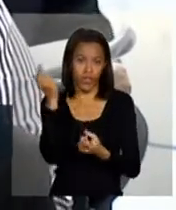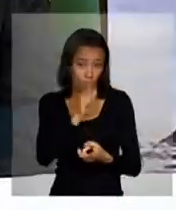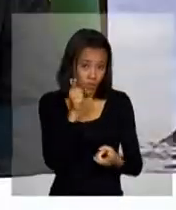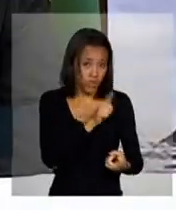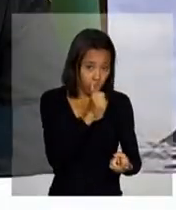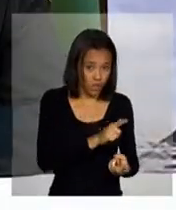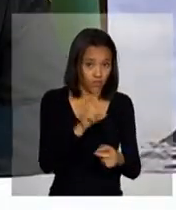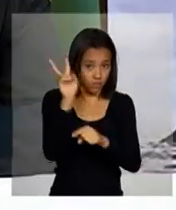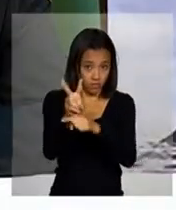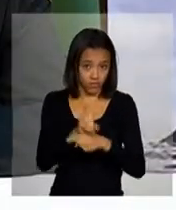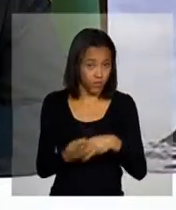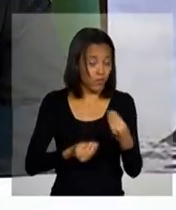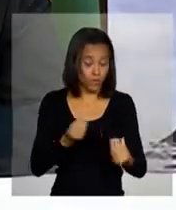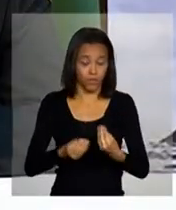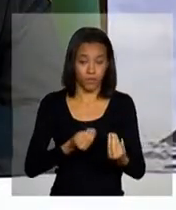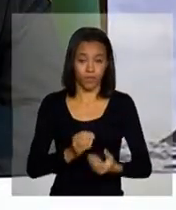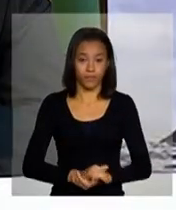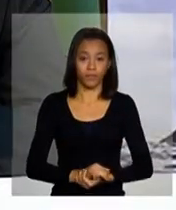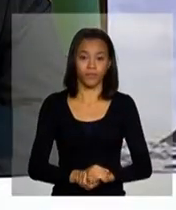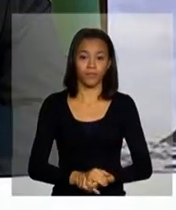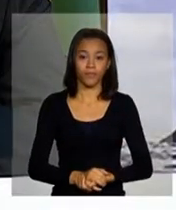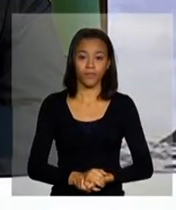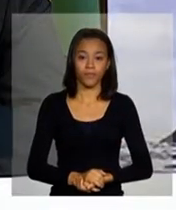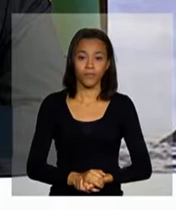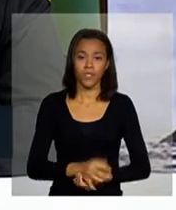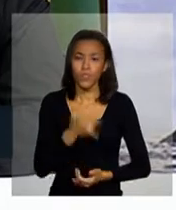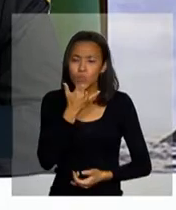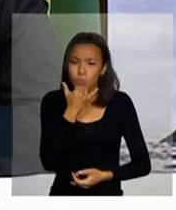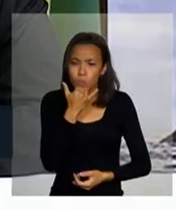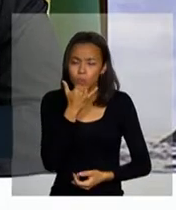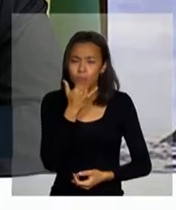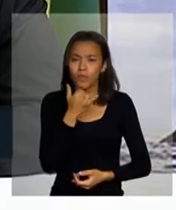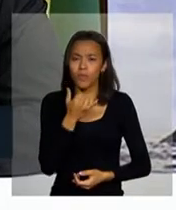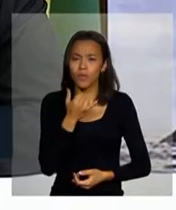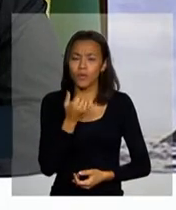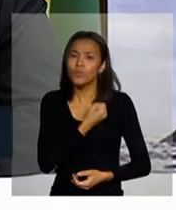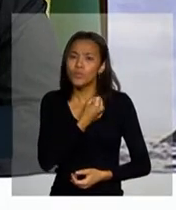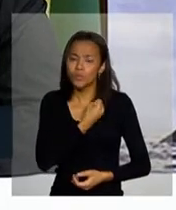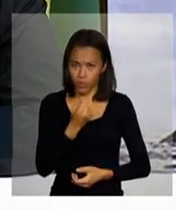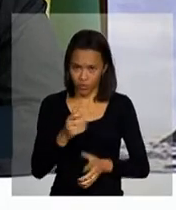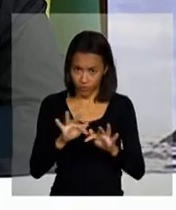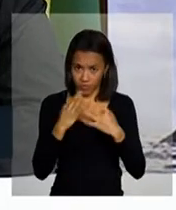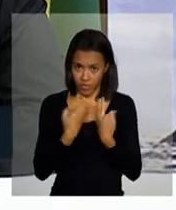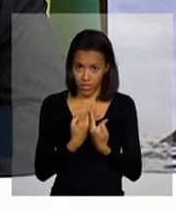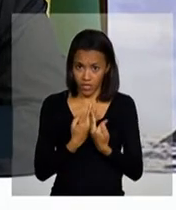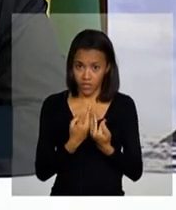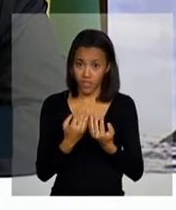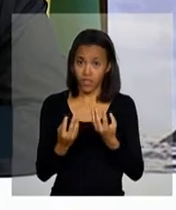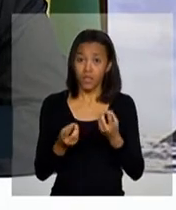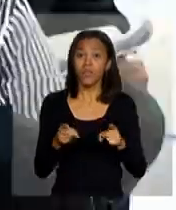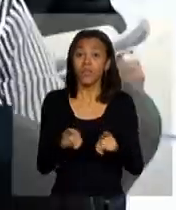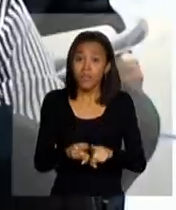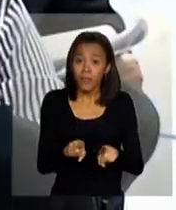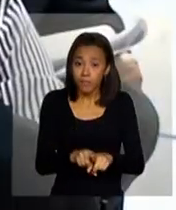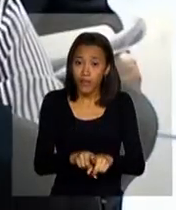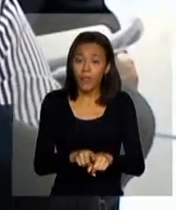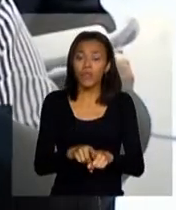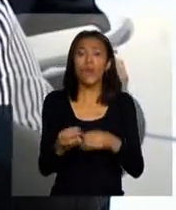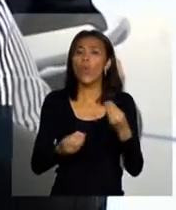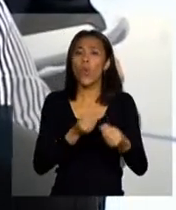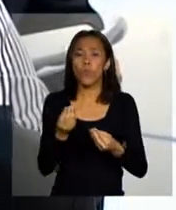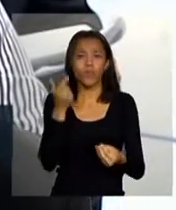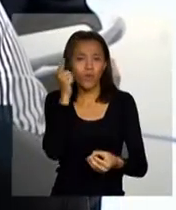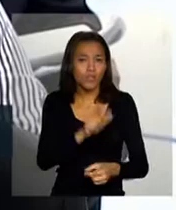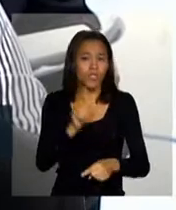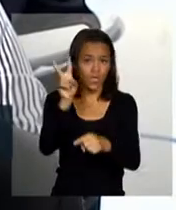Obrigado. Desculpa, com o número de famílias que vão ser atendidas? Isso, e as condições para os empréstimos